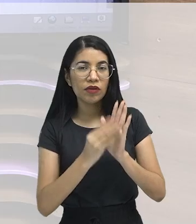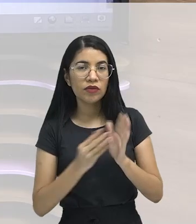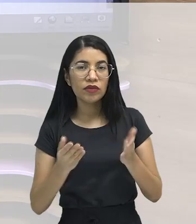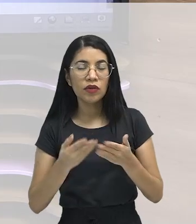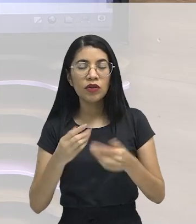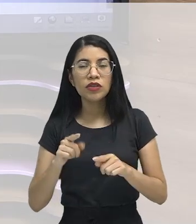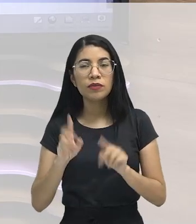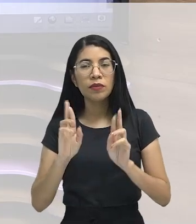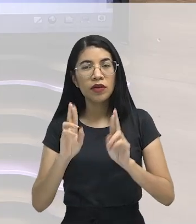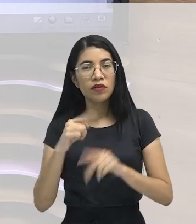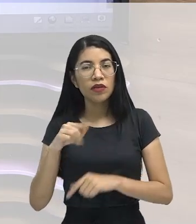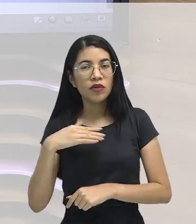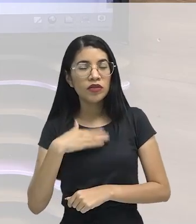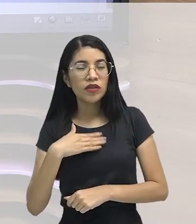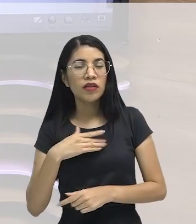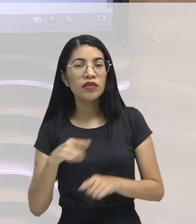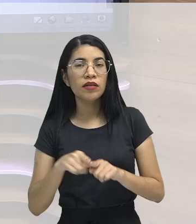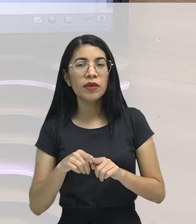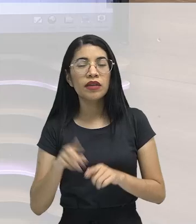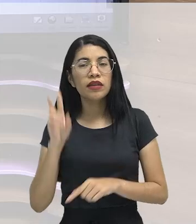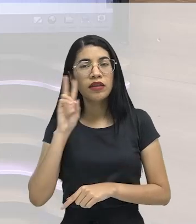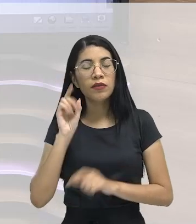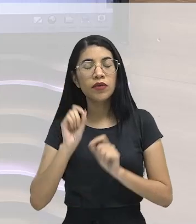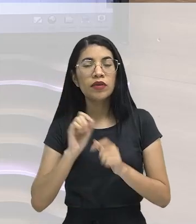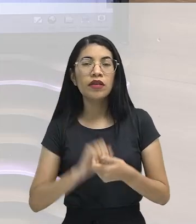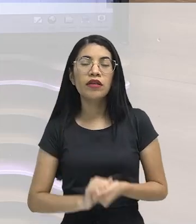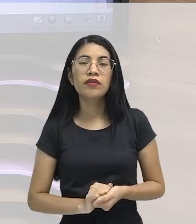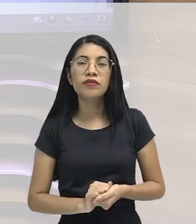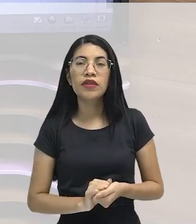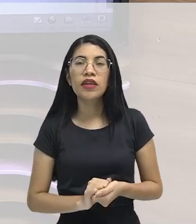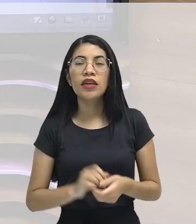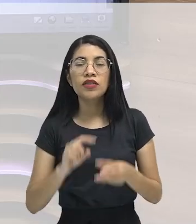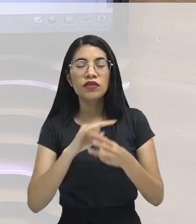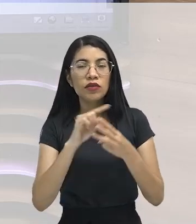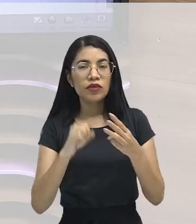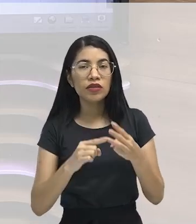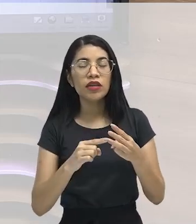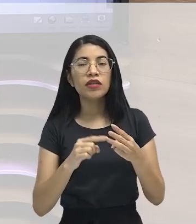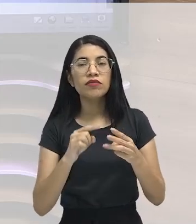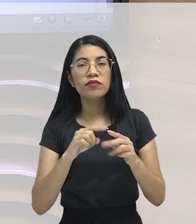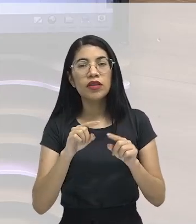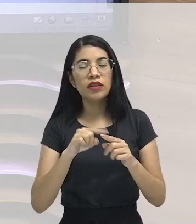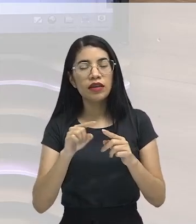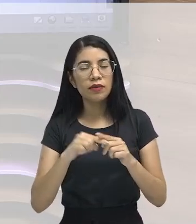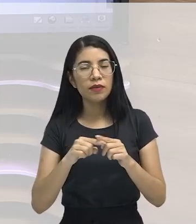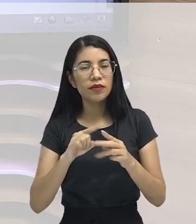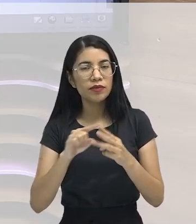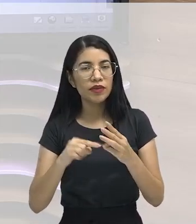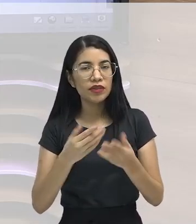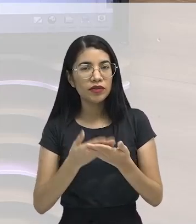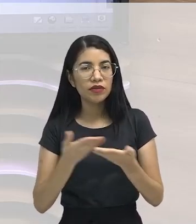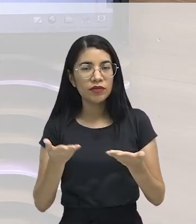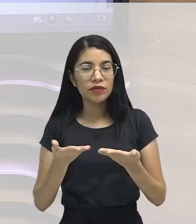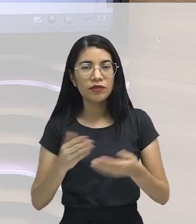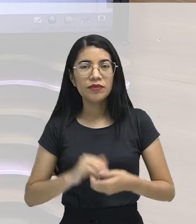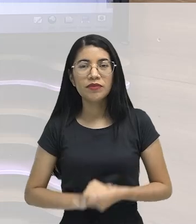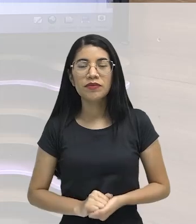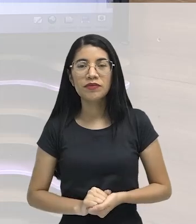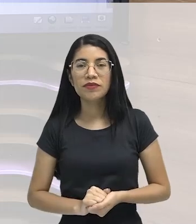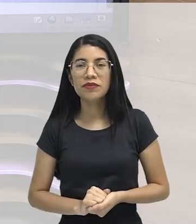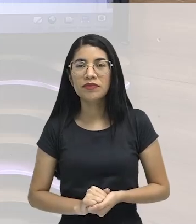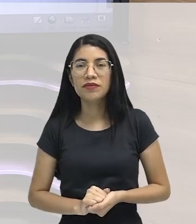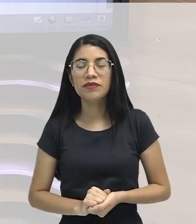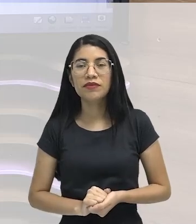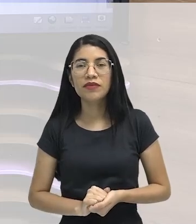vocês tenham gostado. Não esqueçam, medidas de tendência central. Nós vimos a média aritmética, a moda e a mediana.